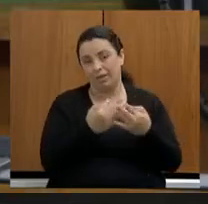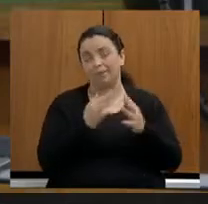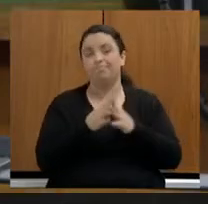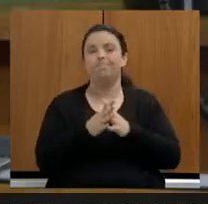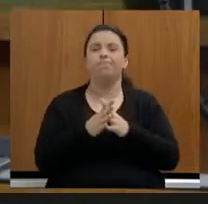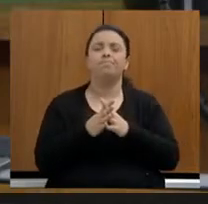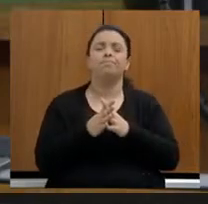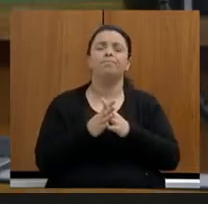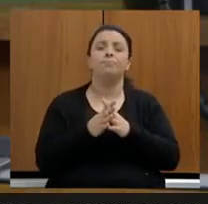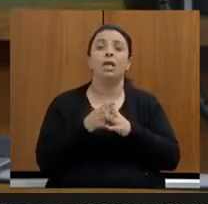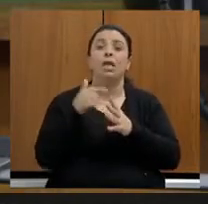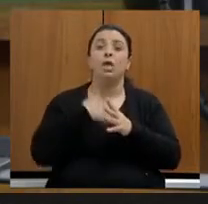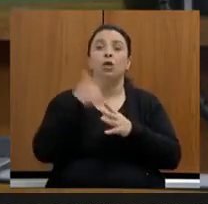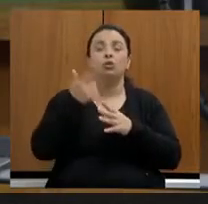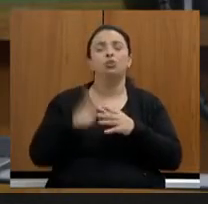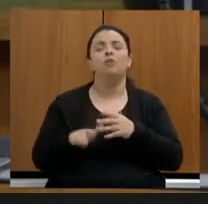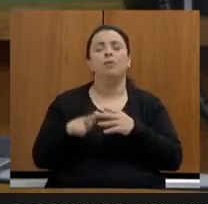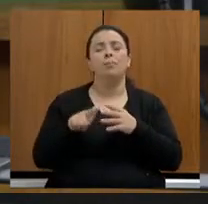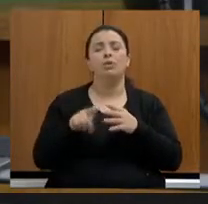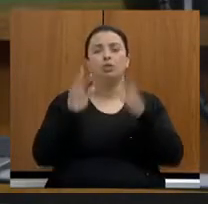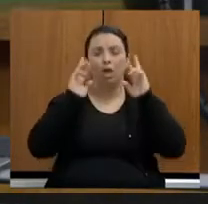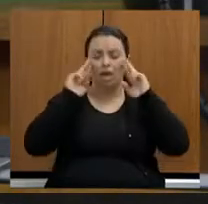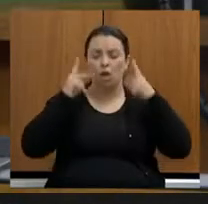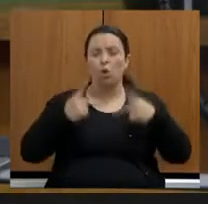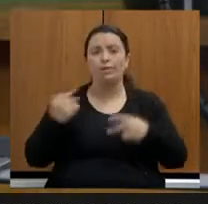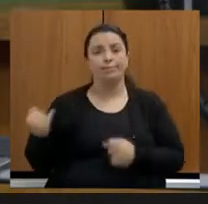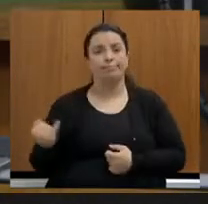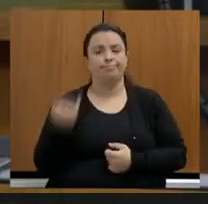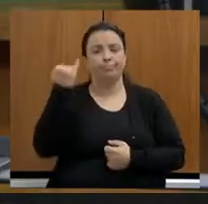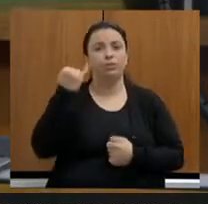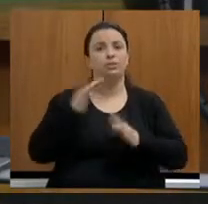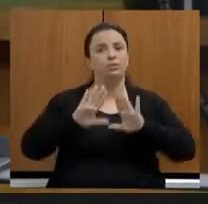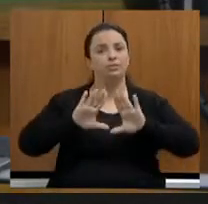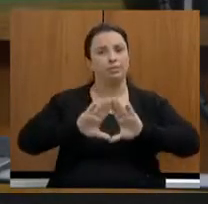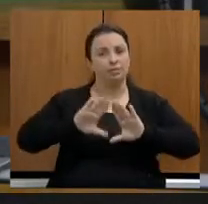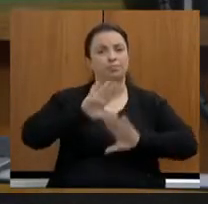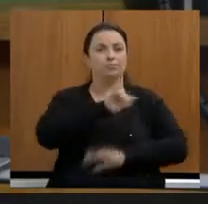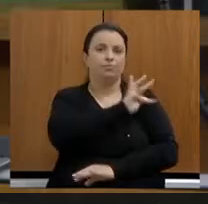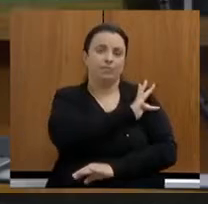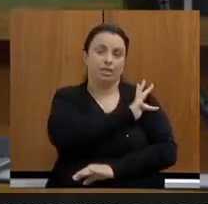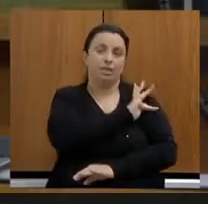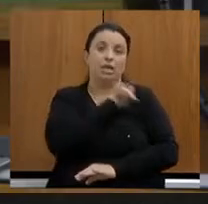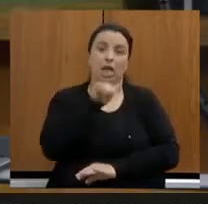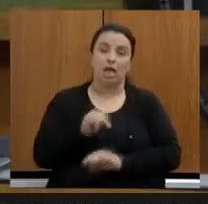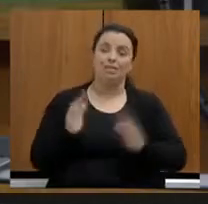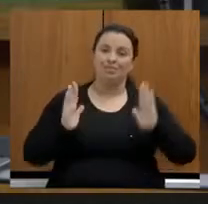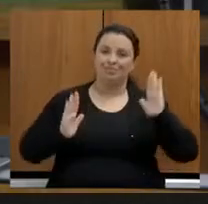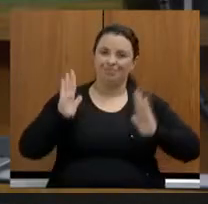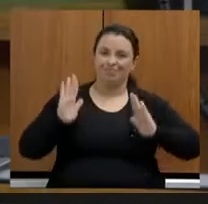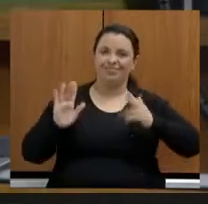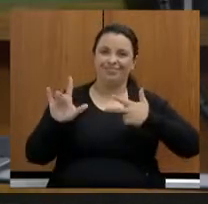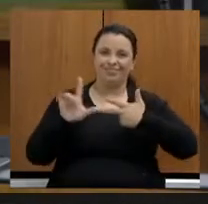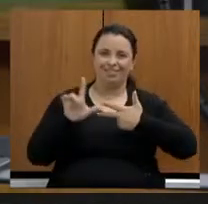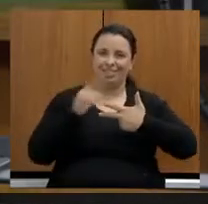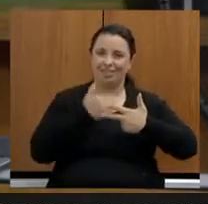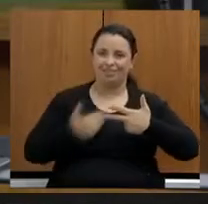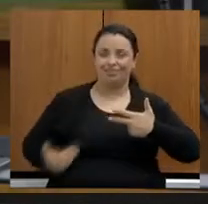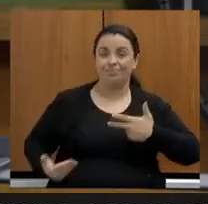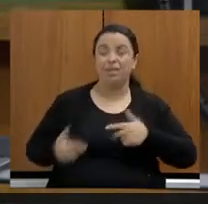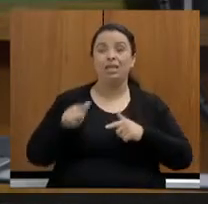a importância dessa Assembleia fiscaliza que foi veio nesse mandato é que a a forma da gente